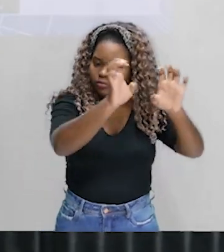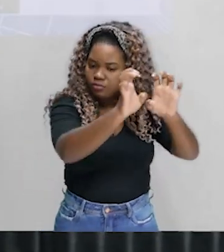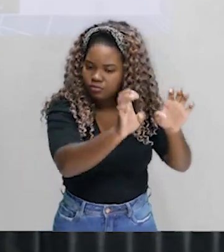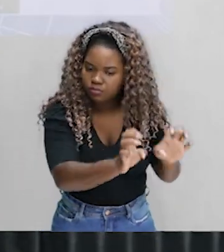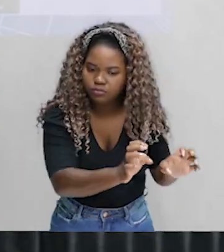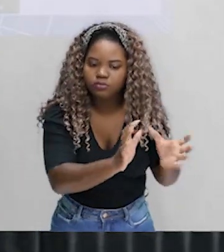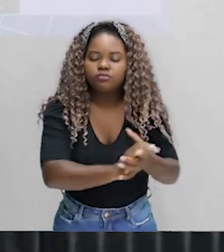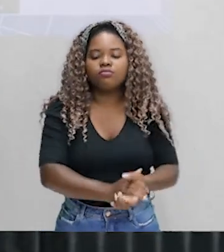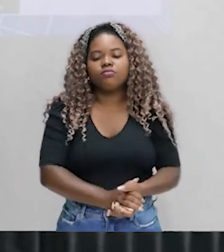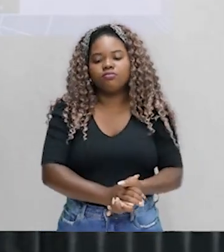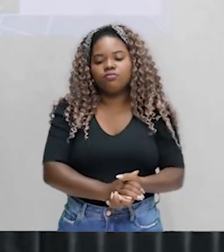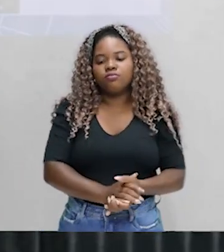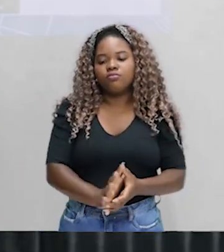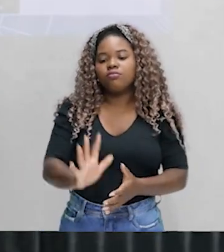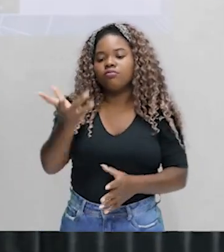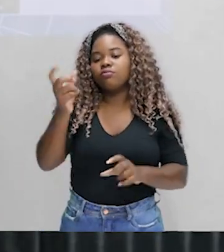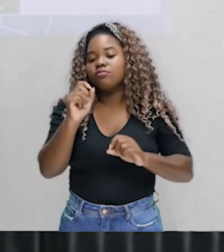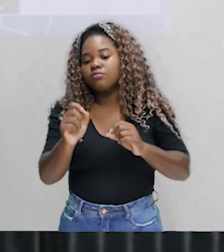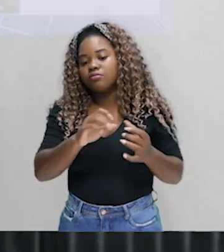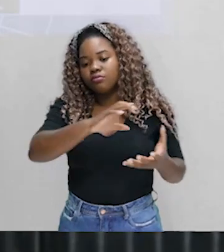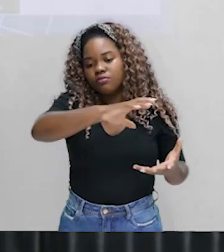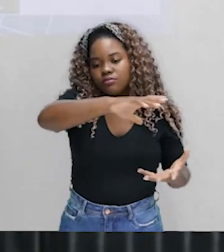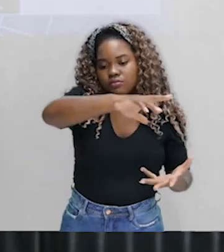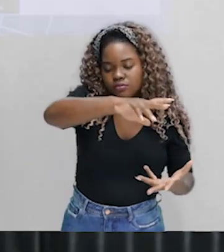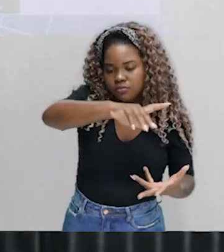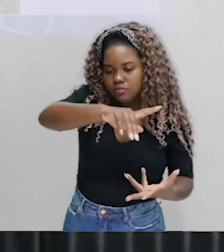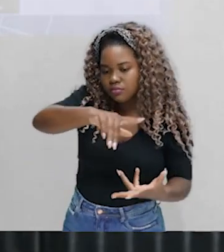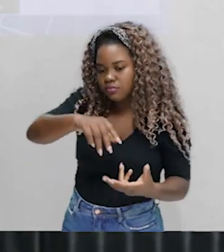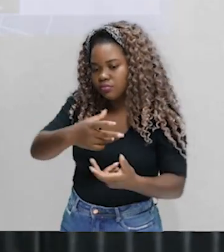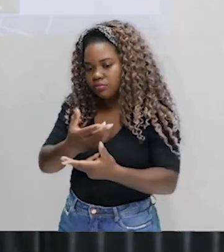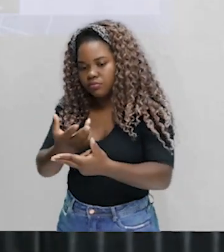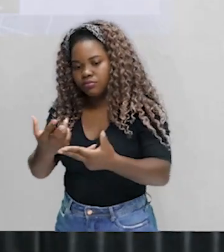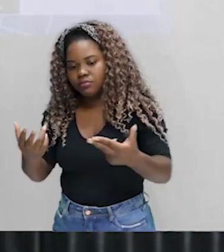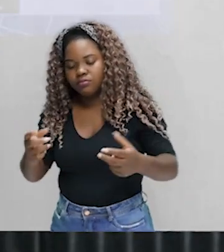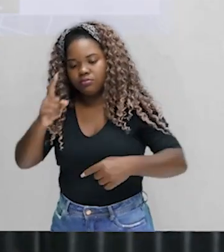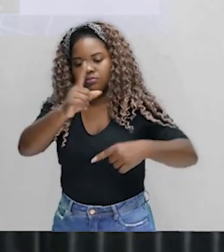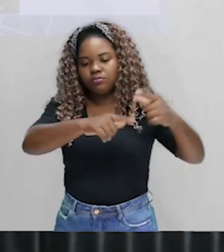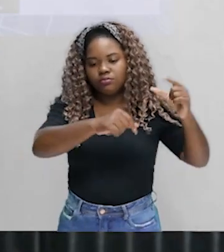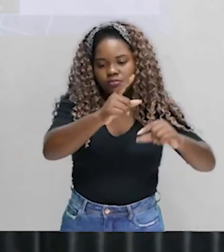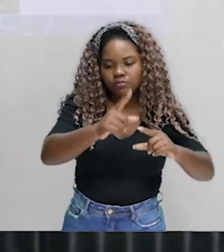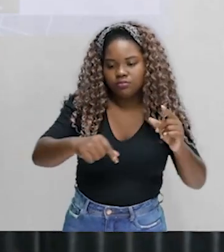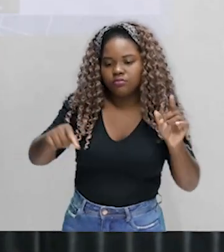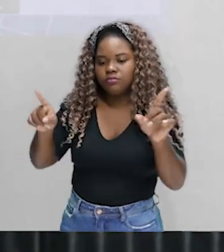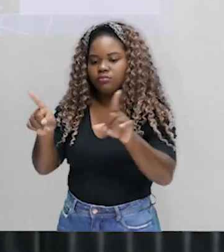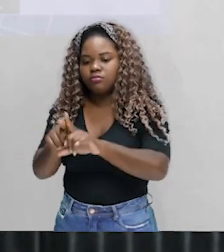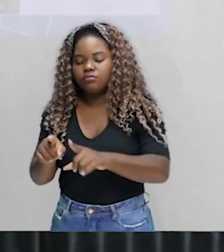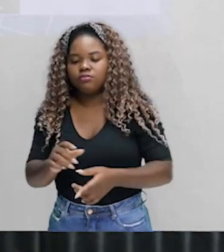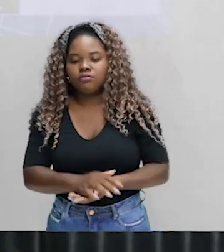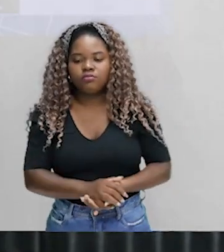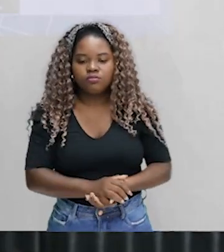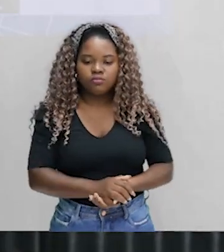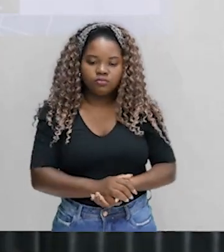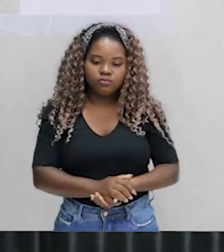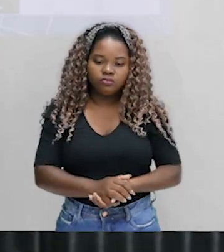estruturas foram dando origem a planetas, a estrelas, tá? E aí 9 bilhões de anos depois